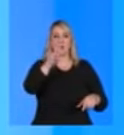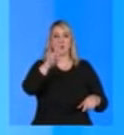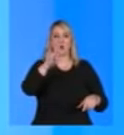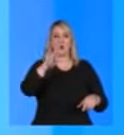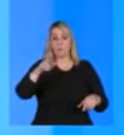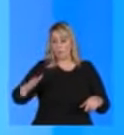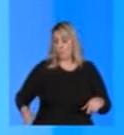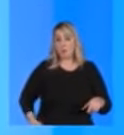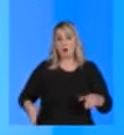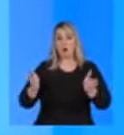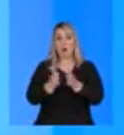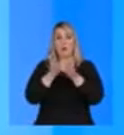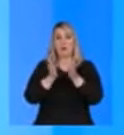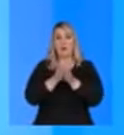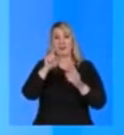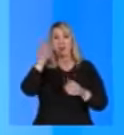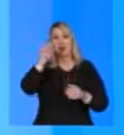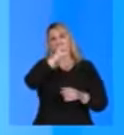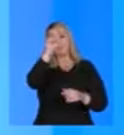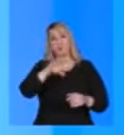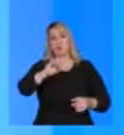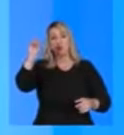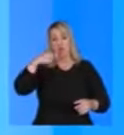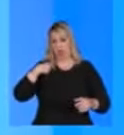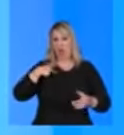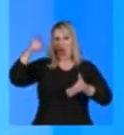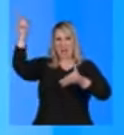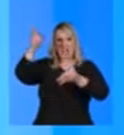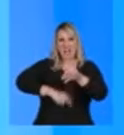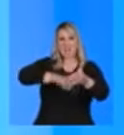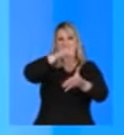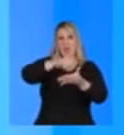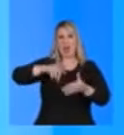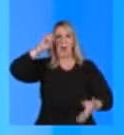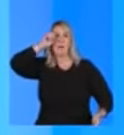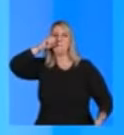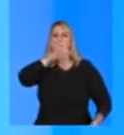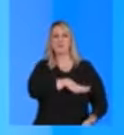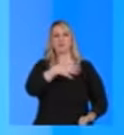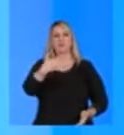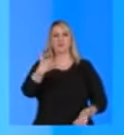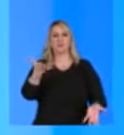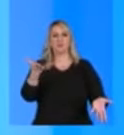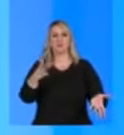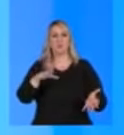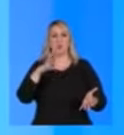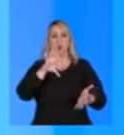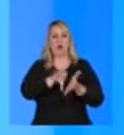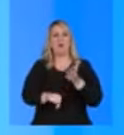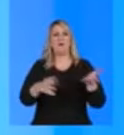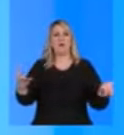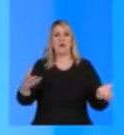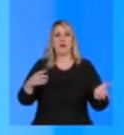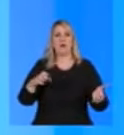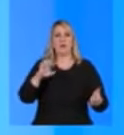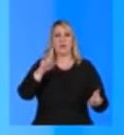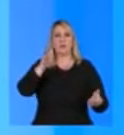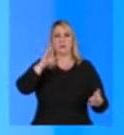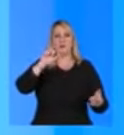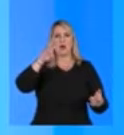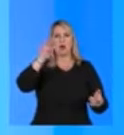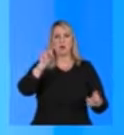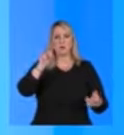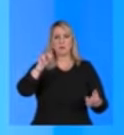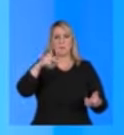no bolso do pobre lá na zona oeste que eu vou cancelar esse absurdo dessa cobrança alucinada que o Eduardo pais e o Pedro Paulo